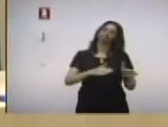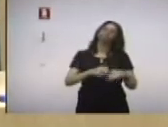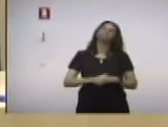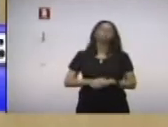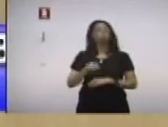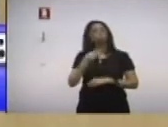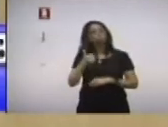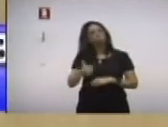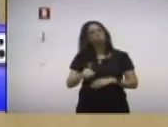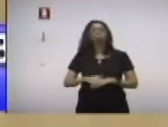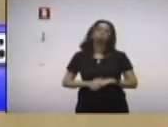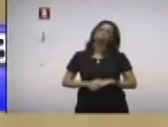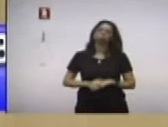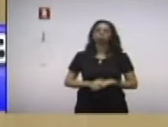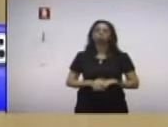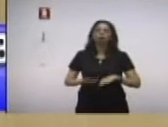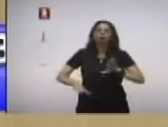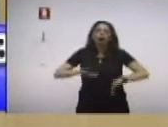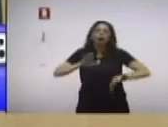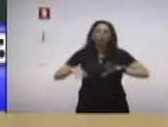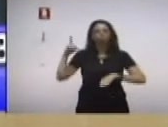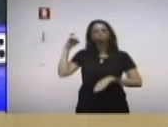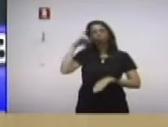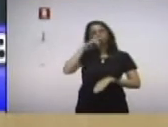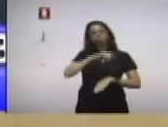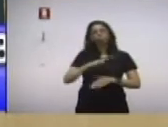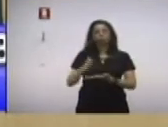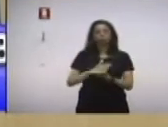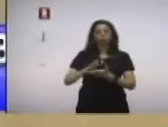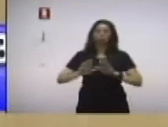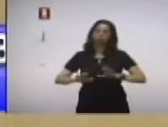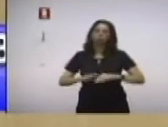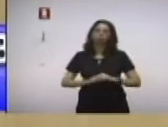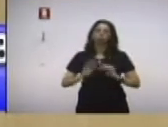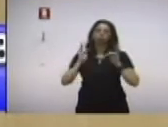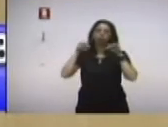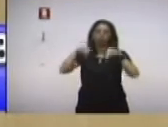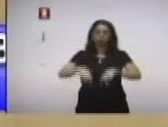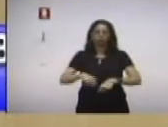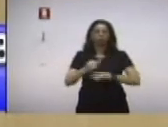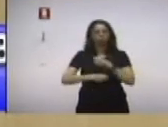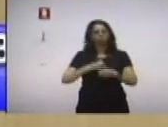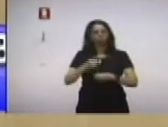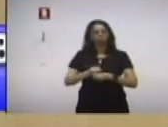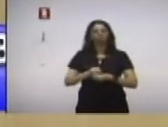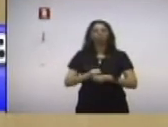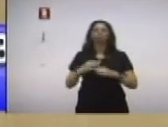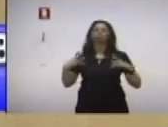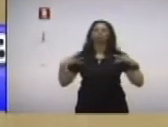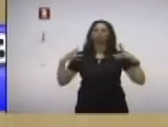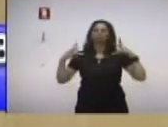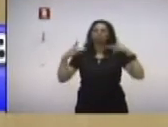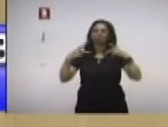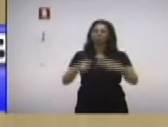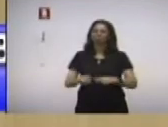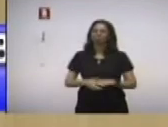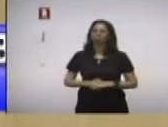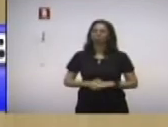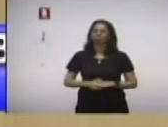muito bom com algumas turbulências mas chegar a uma final do ano todos aí né